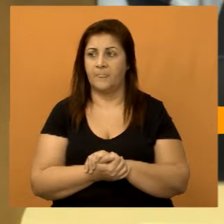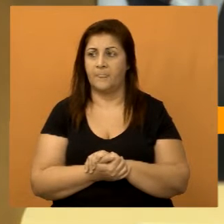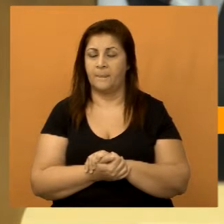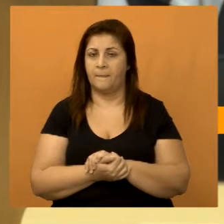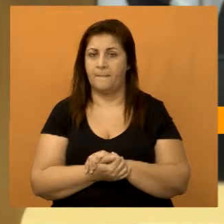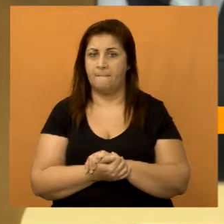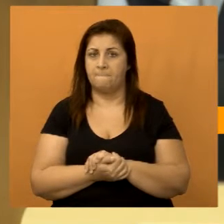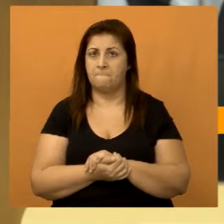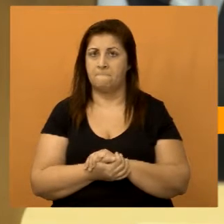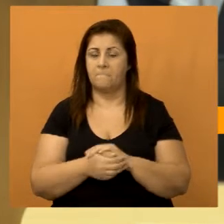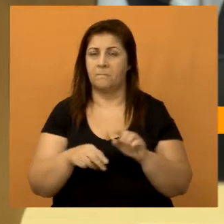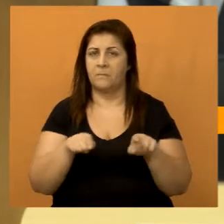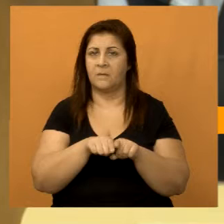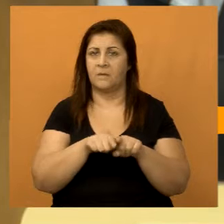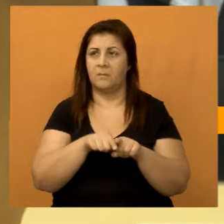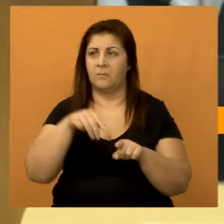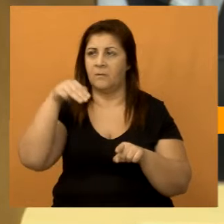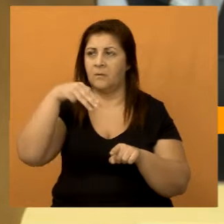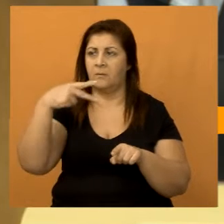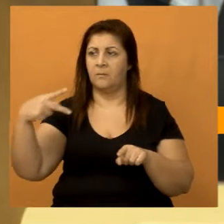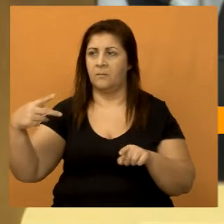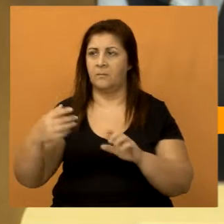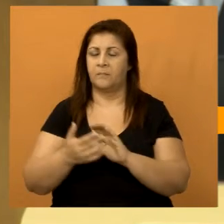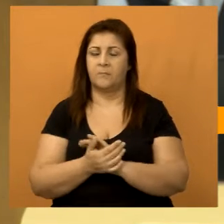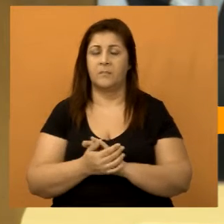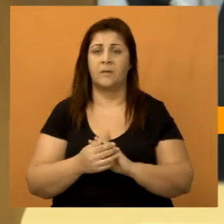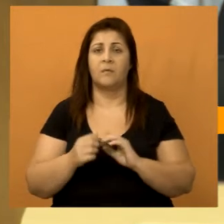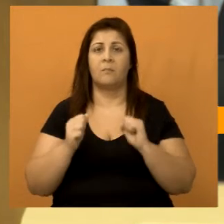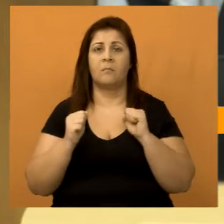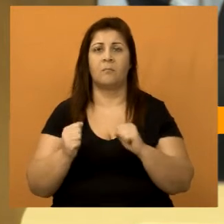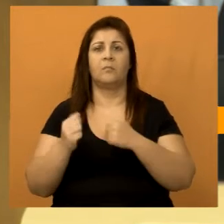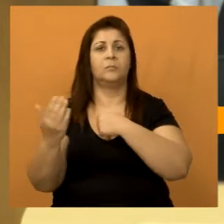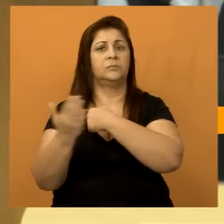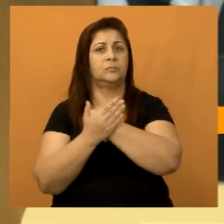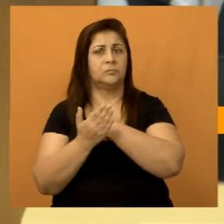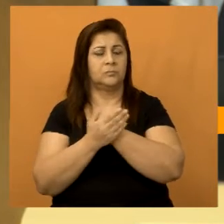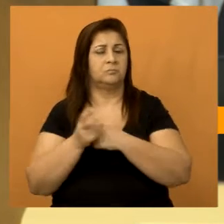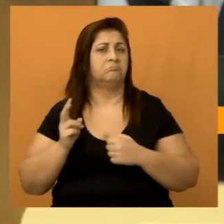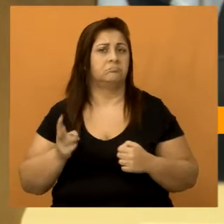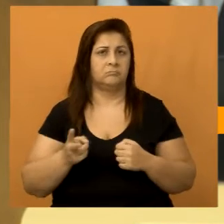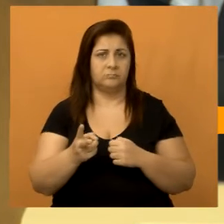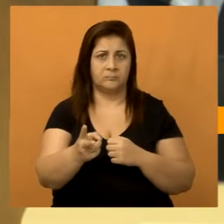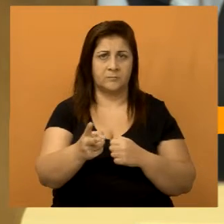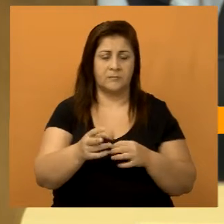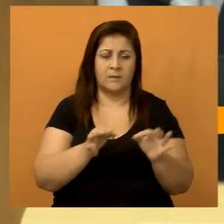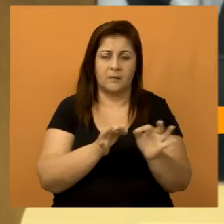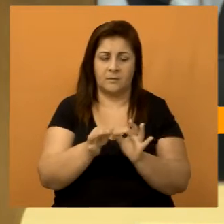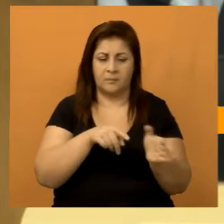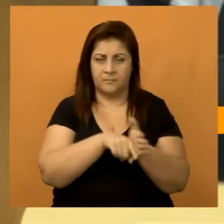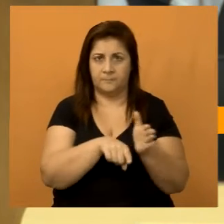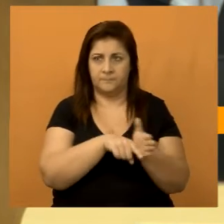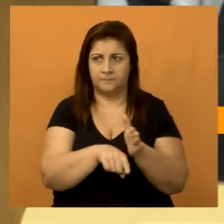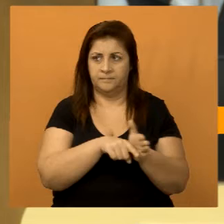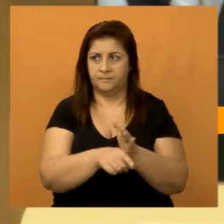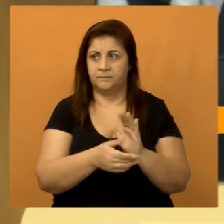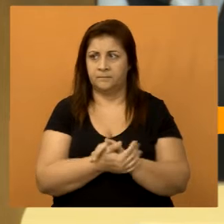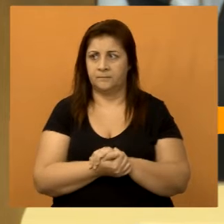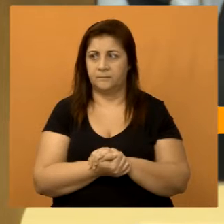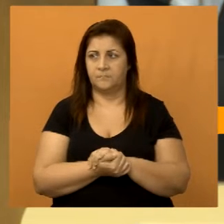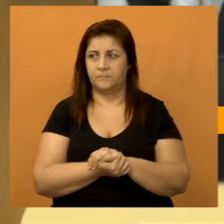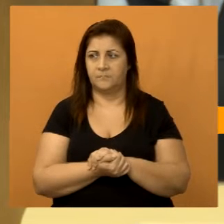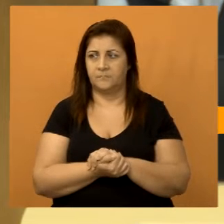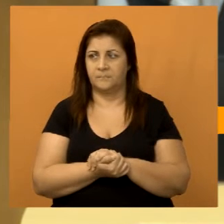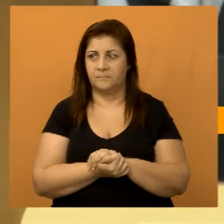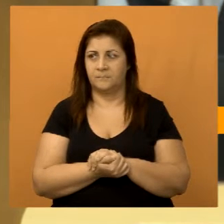Municipal e Ministério Público, e pudemos contar com a sua participação ativa na condução das investigações.